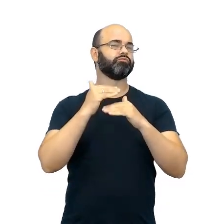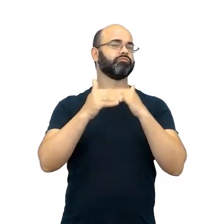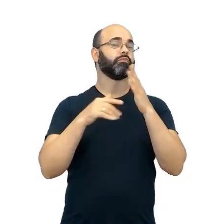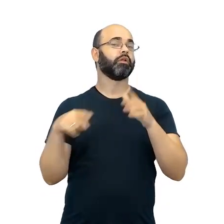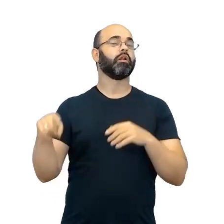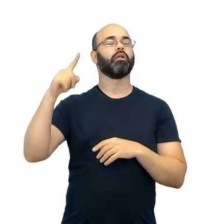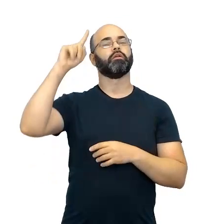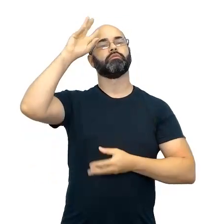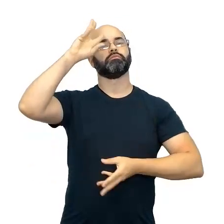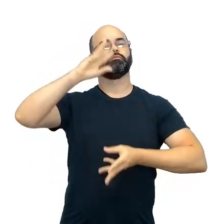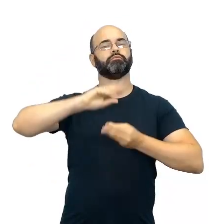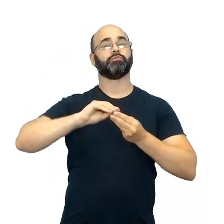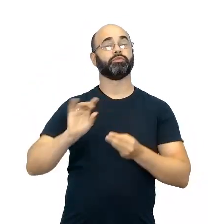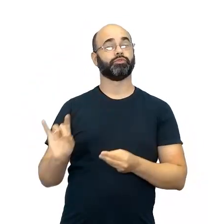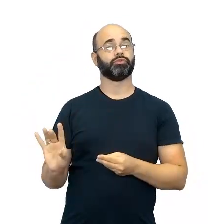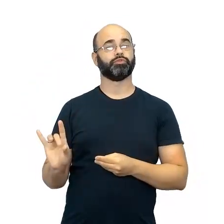conclusões.